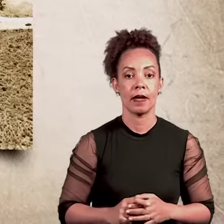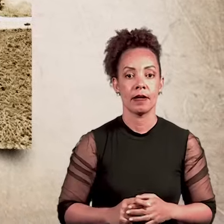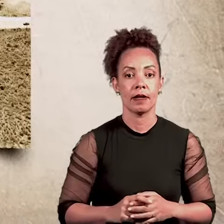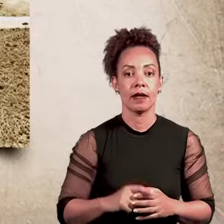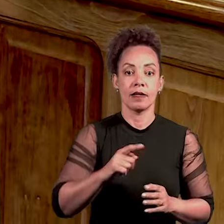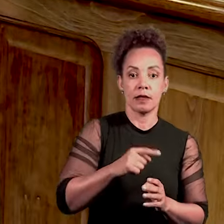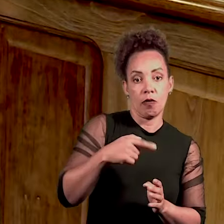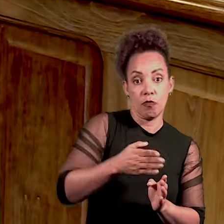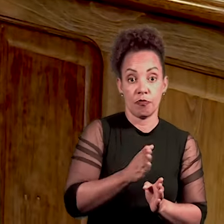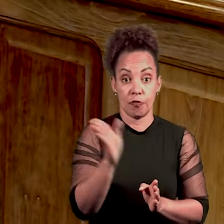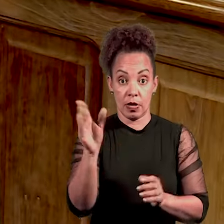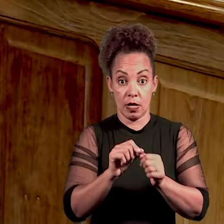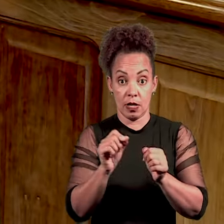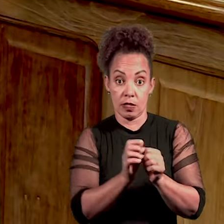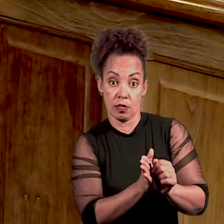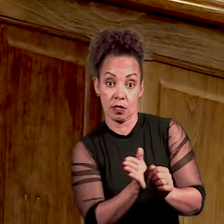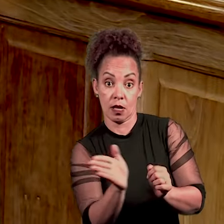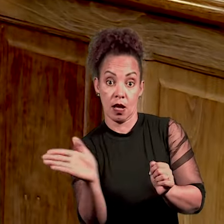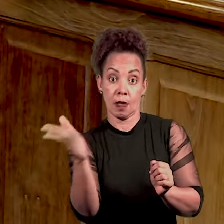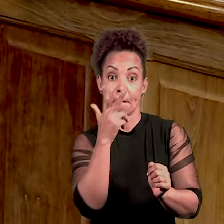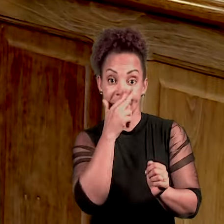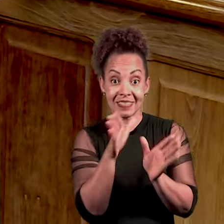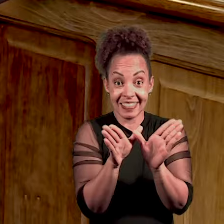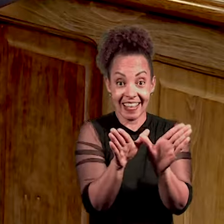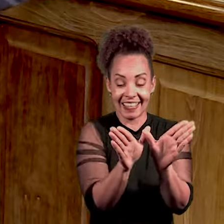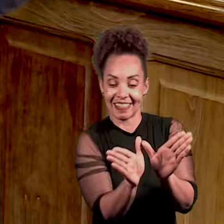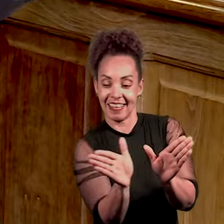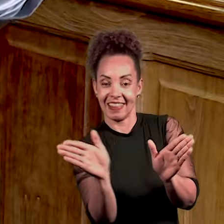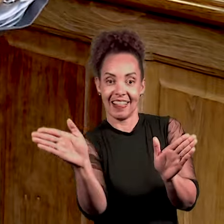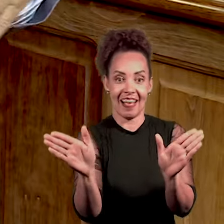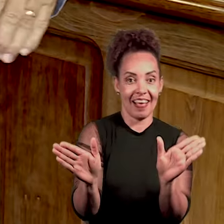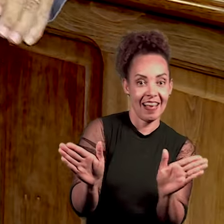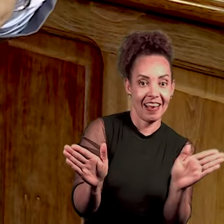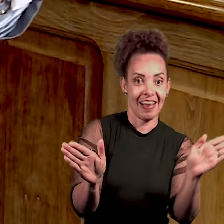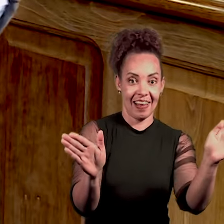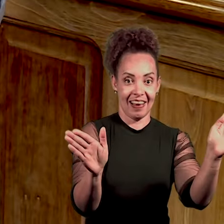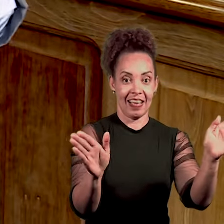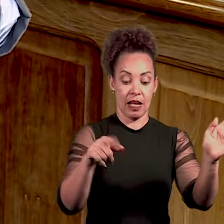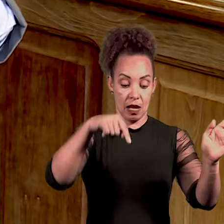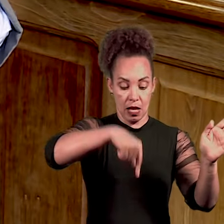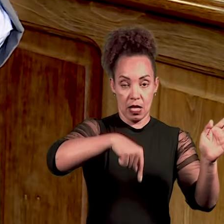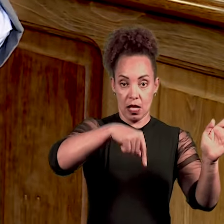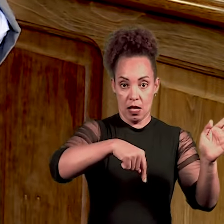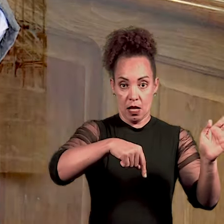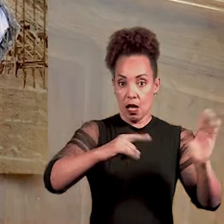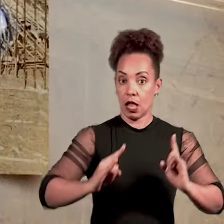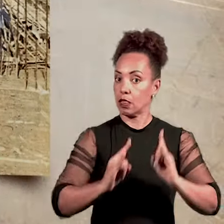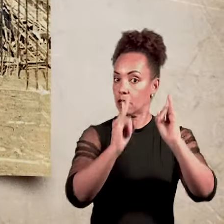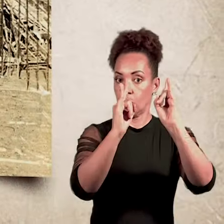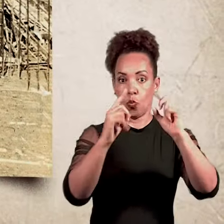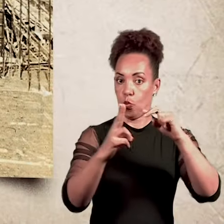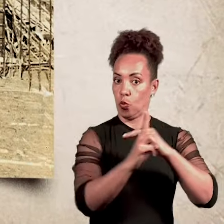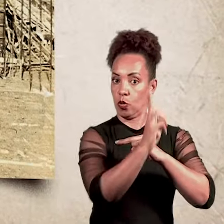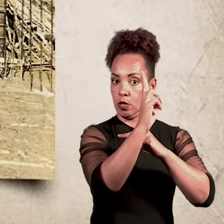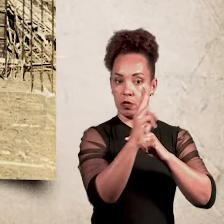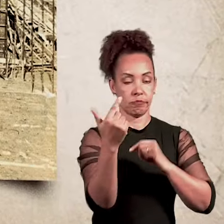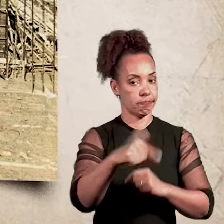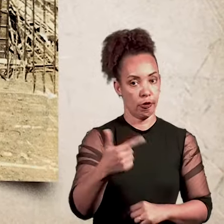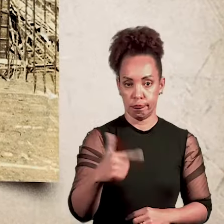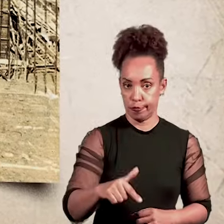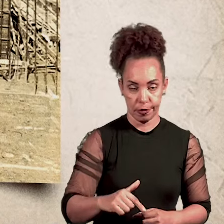A asa de lá e a asa de cá, tomando como centro local da torre, que não existia ainda, né? A torre